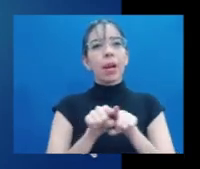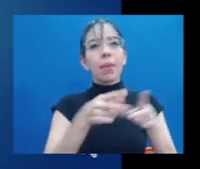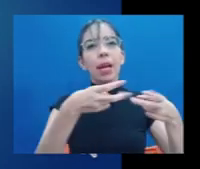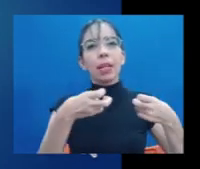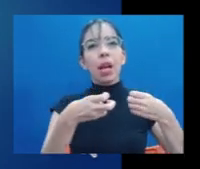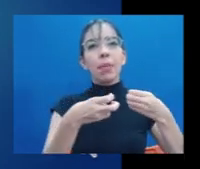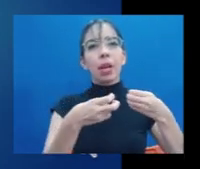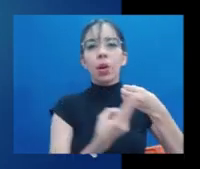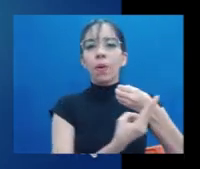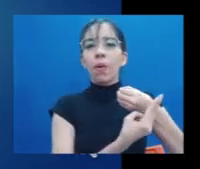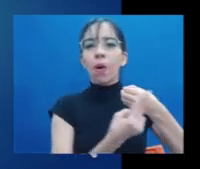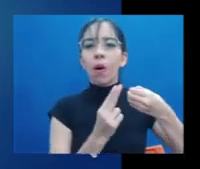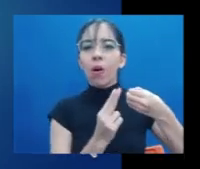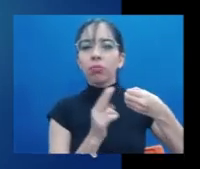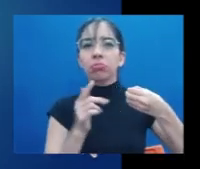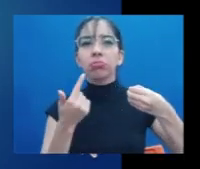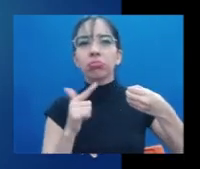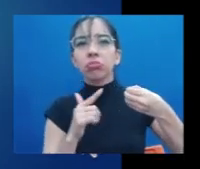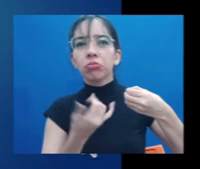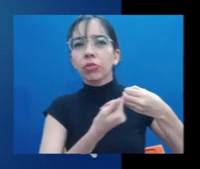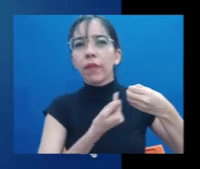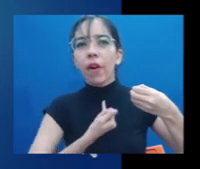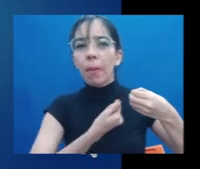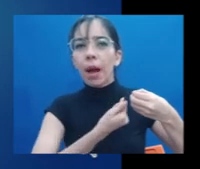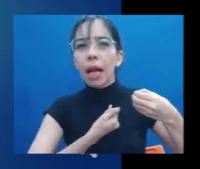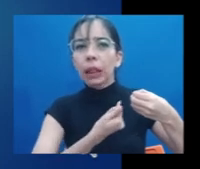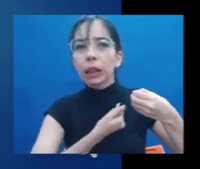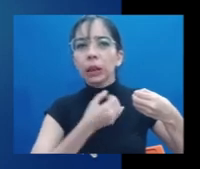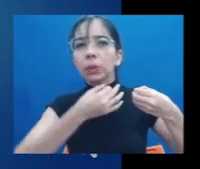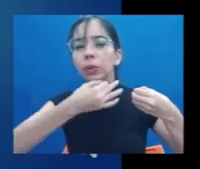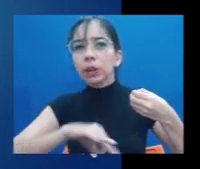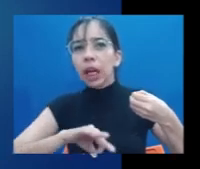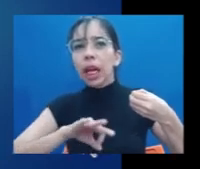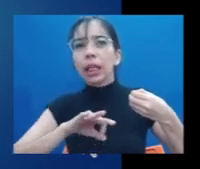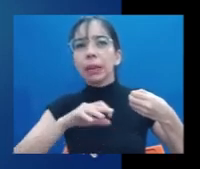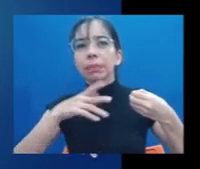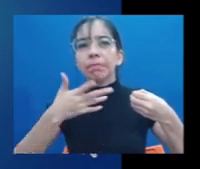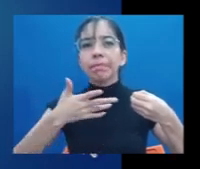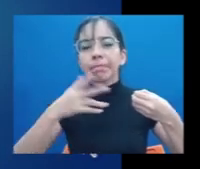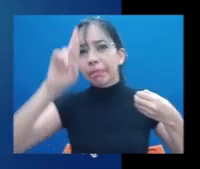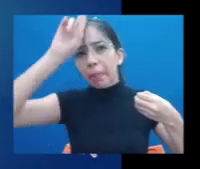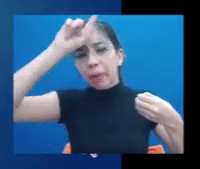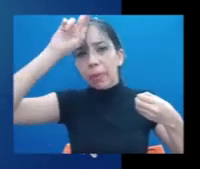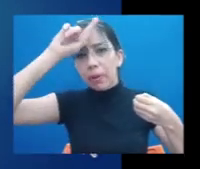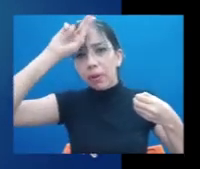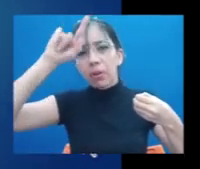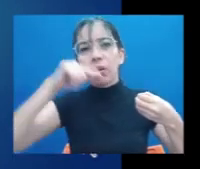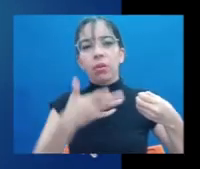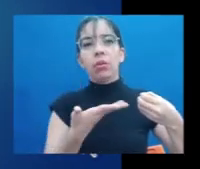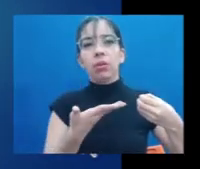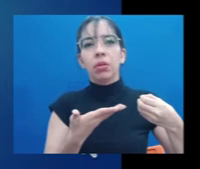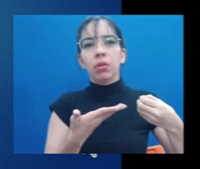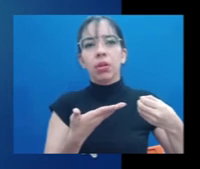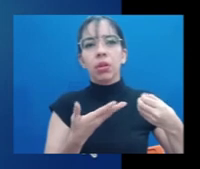pegar, pode ter contato com esse produto químico. Então, geladeira de laboratório, gente, não é para guardar nada além do